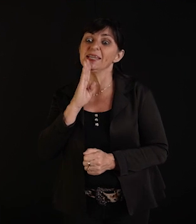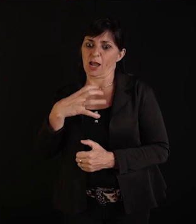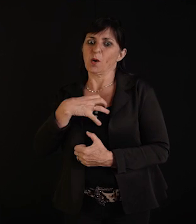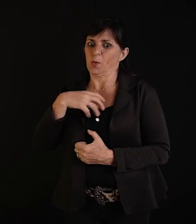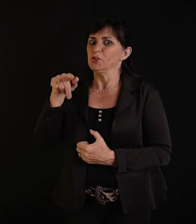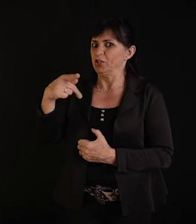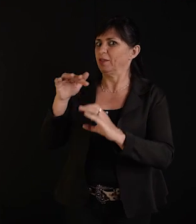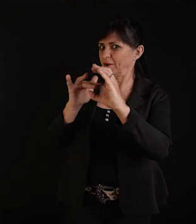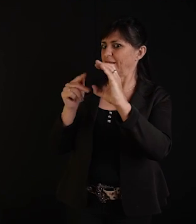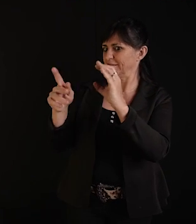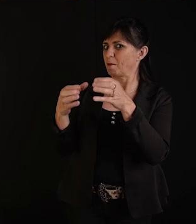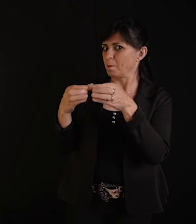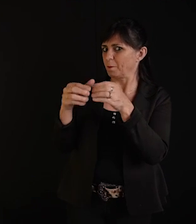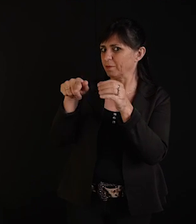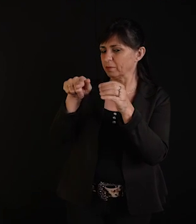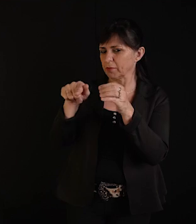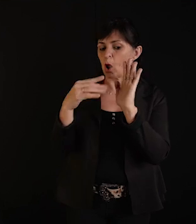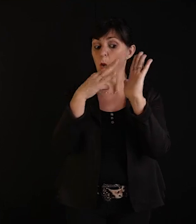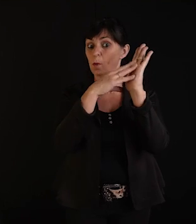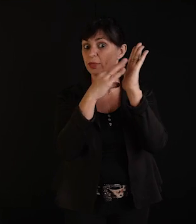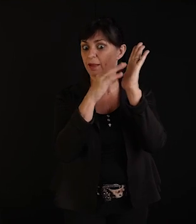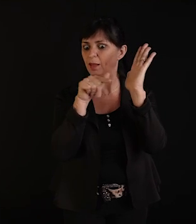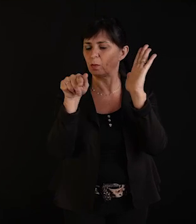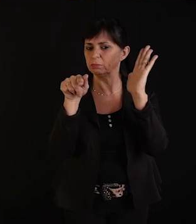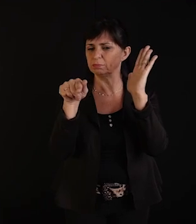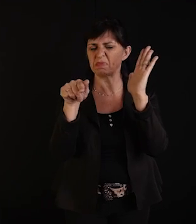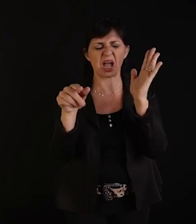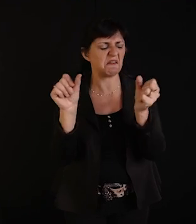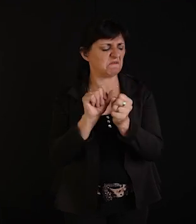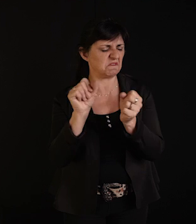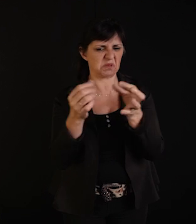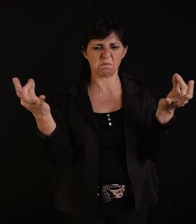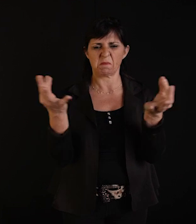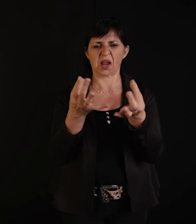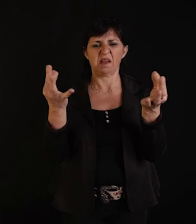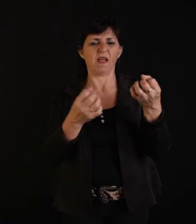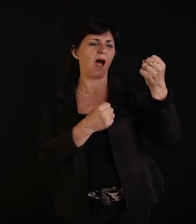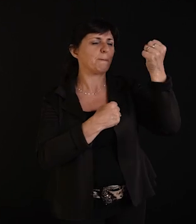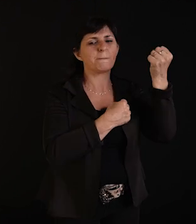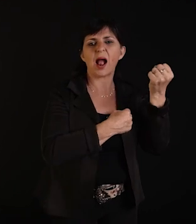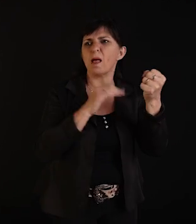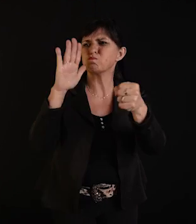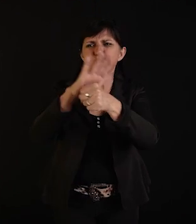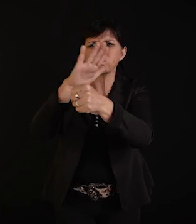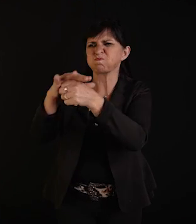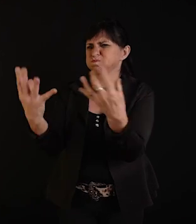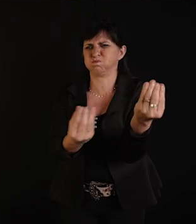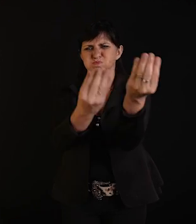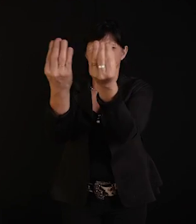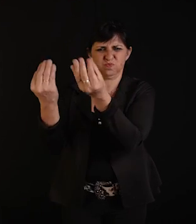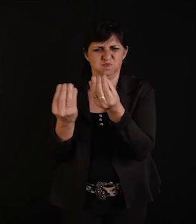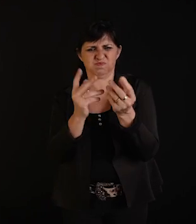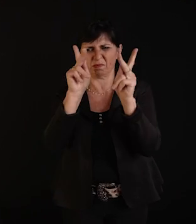O conjunto com o qual eu tocava, a gente se espelhava muito, né? Aí agradei em cheio, né? O baile, a sala cheia, graças a Deus. Deu